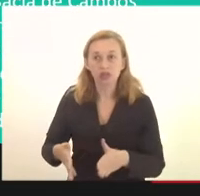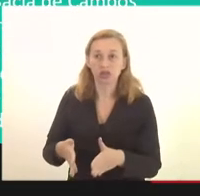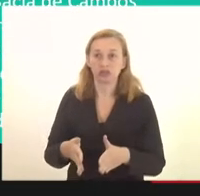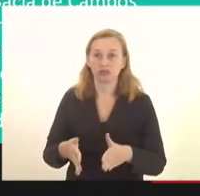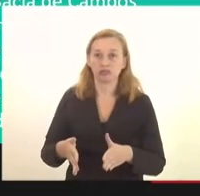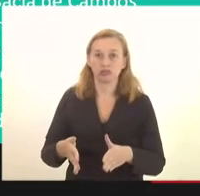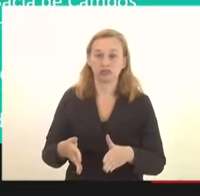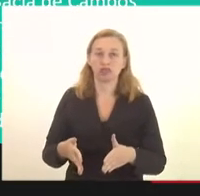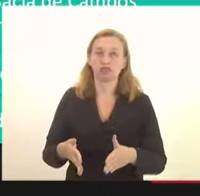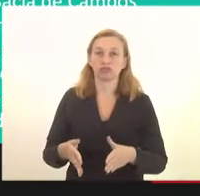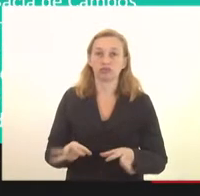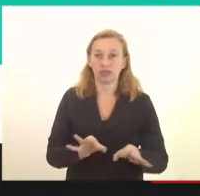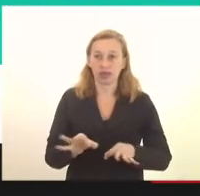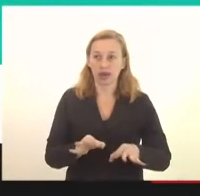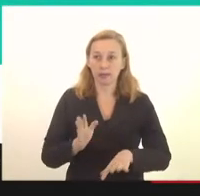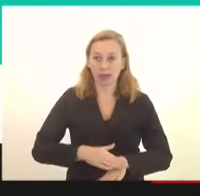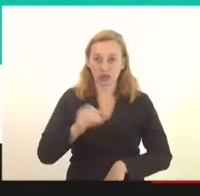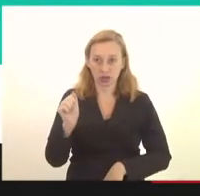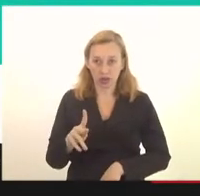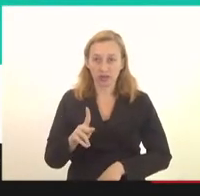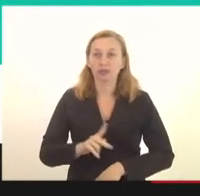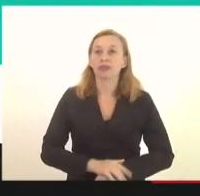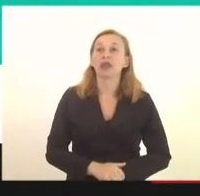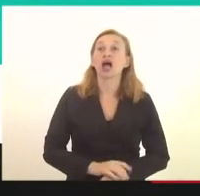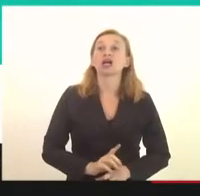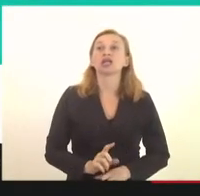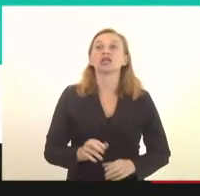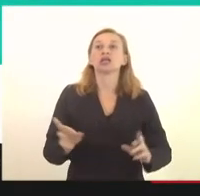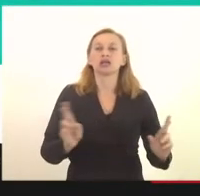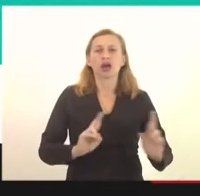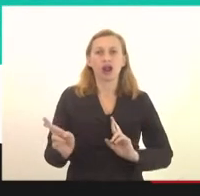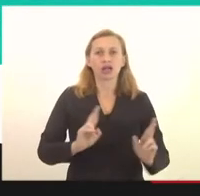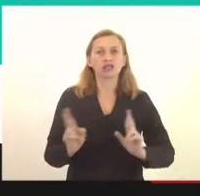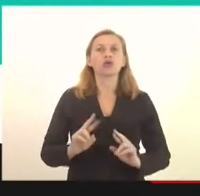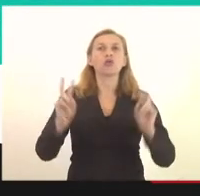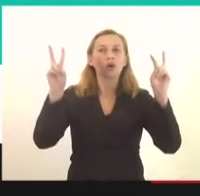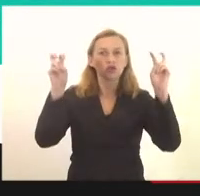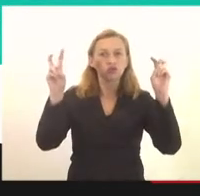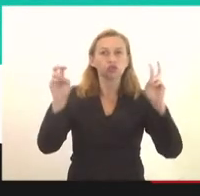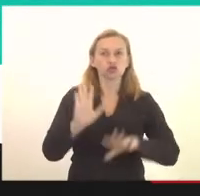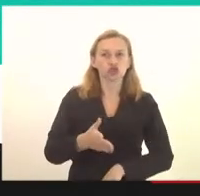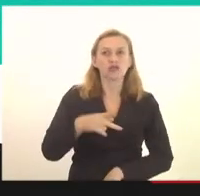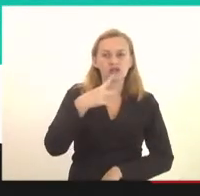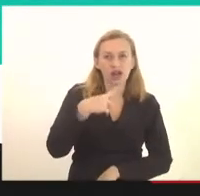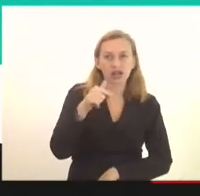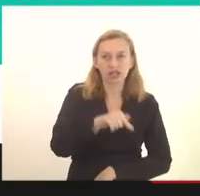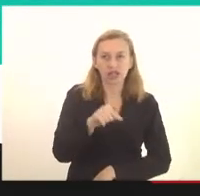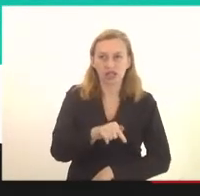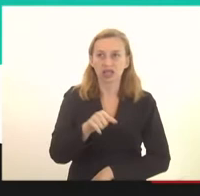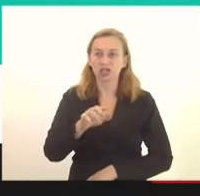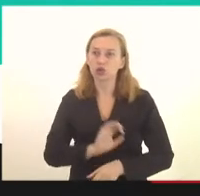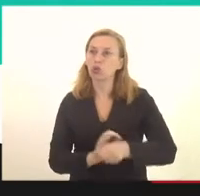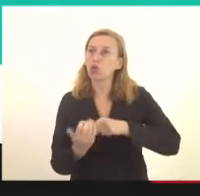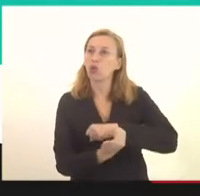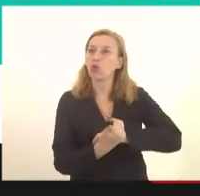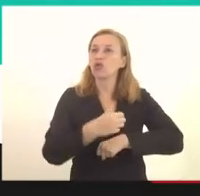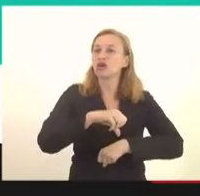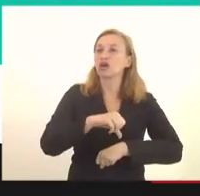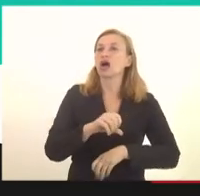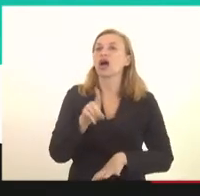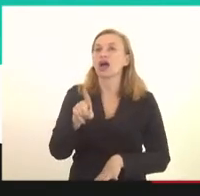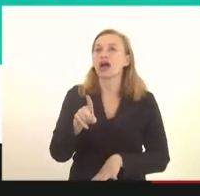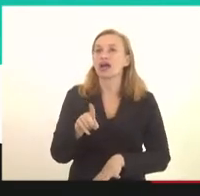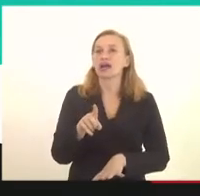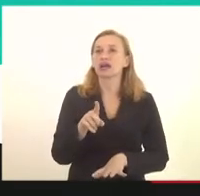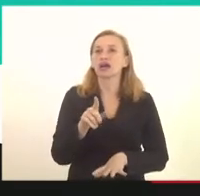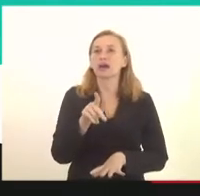portfólio no Brasil. Okay? Em relação à questão que foi efetivamente colocada no convite para a Petronas estar aqui, que era a